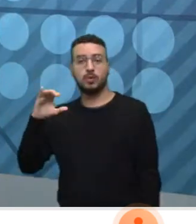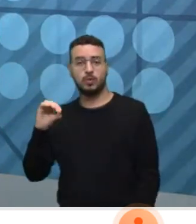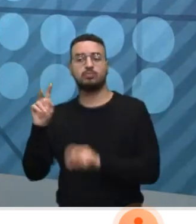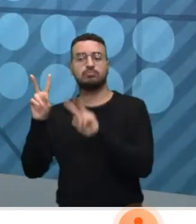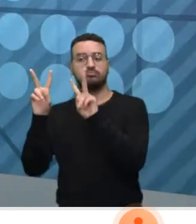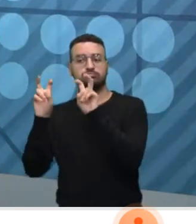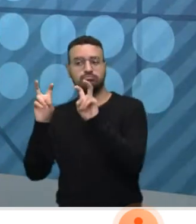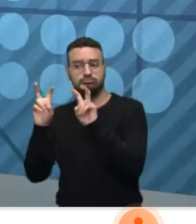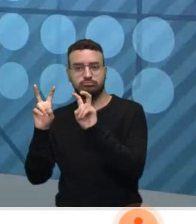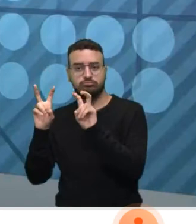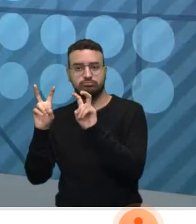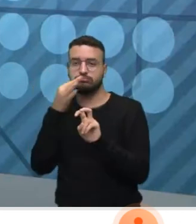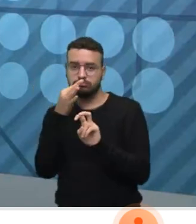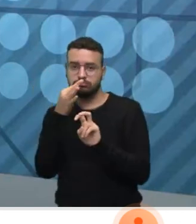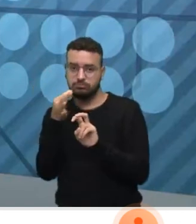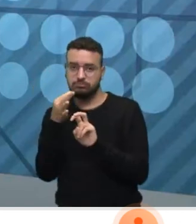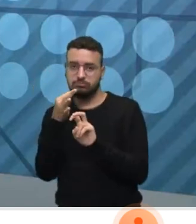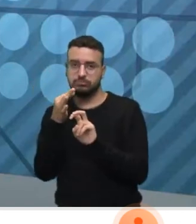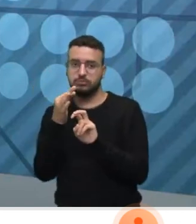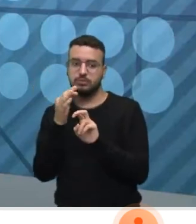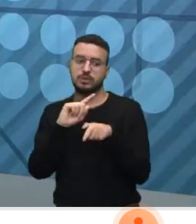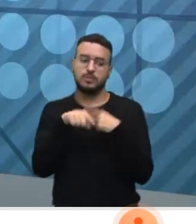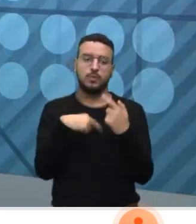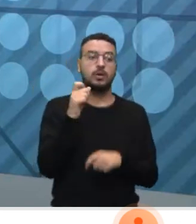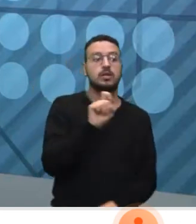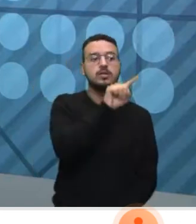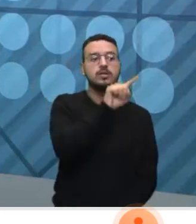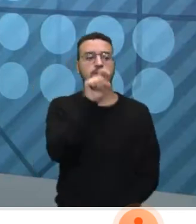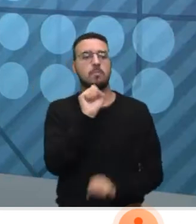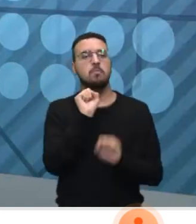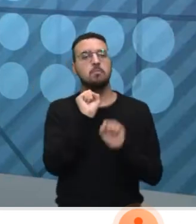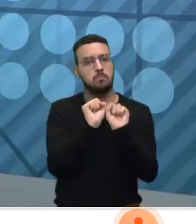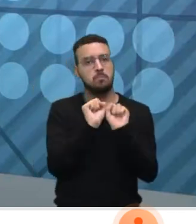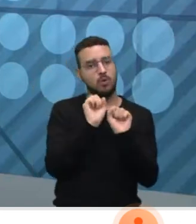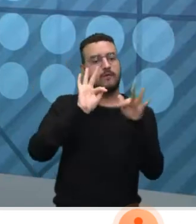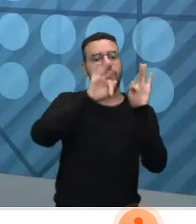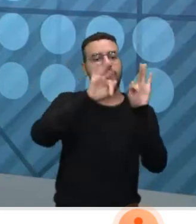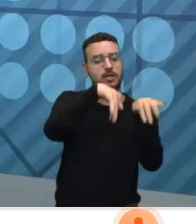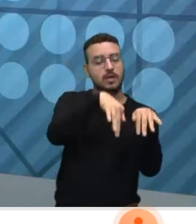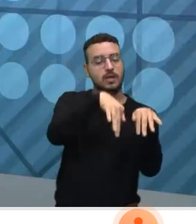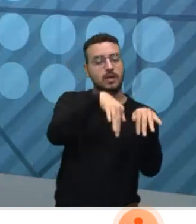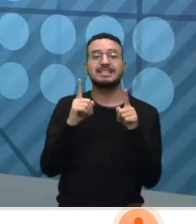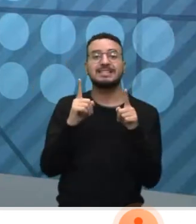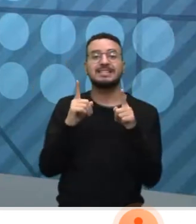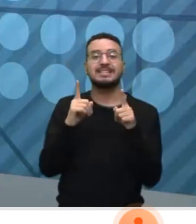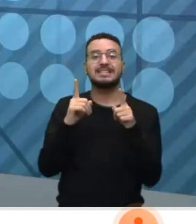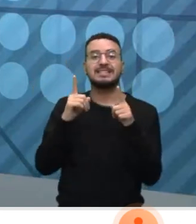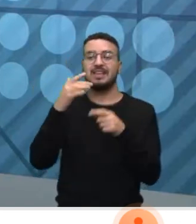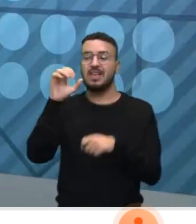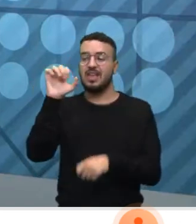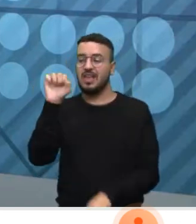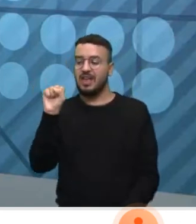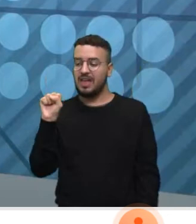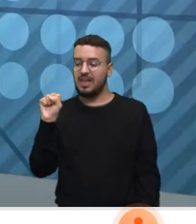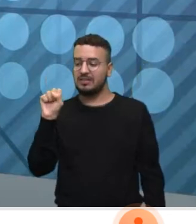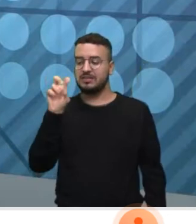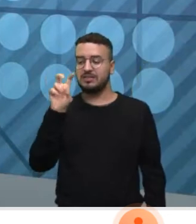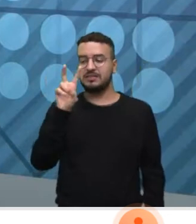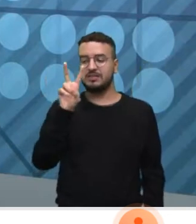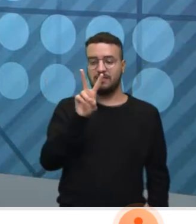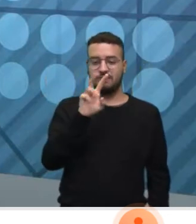as interrogativas realmente pode estar no final, mas as sequências, o sujeito, verbo,